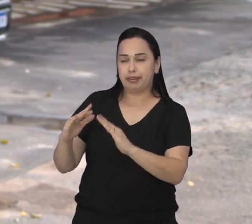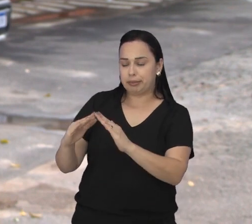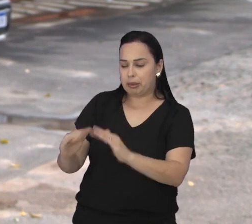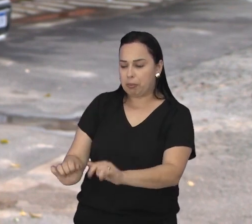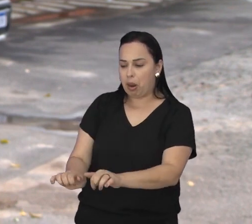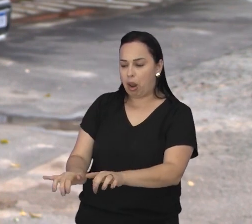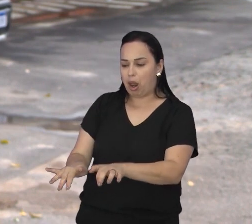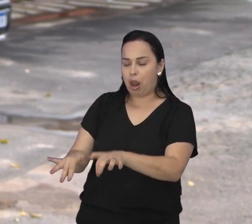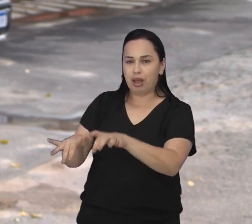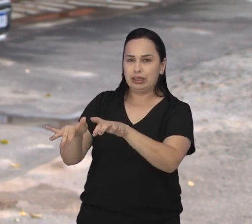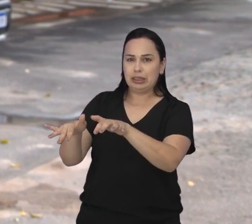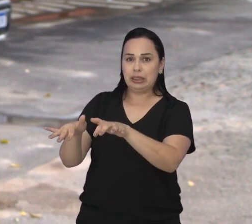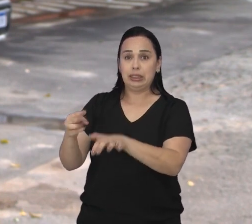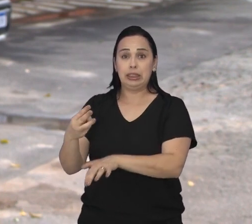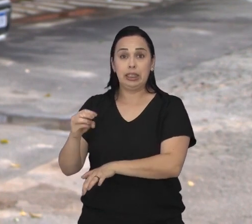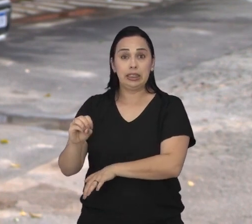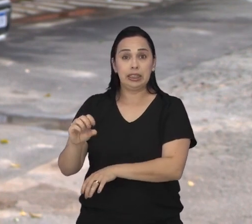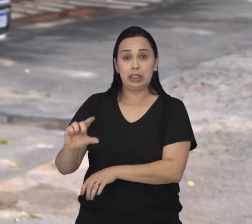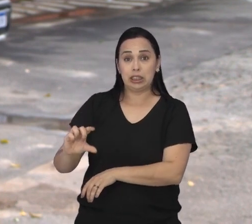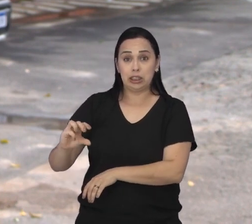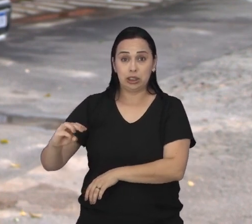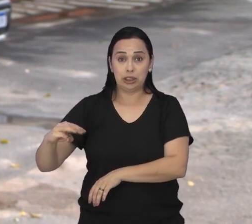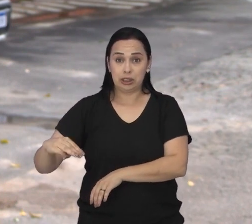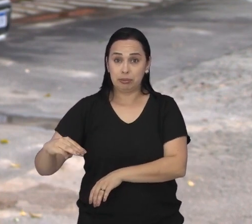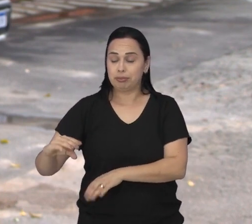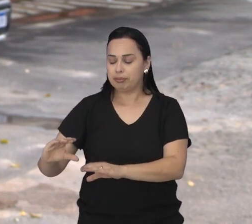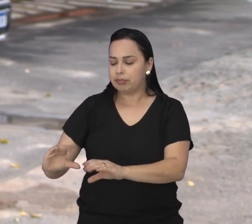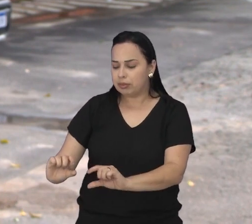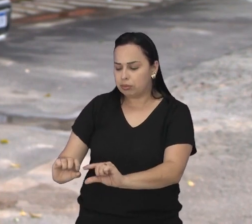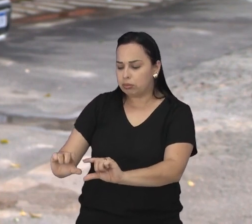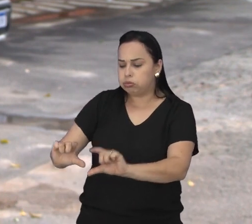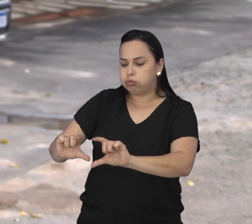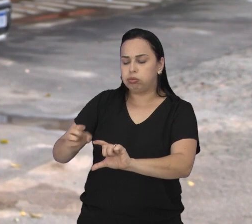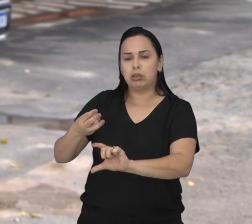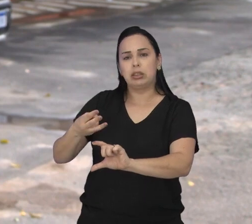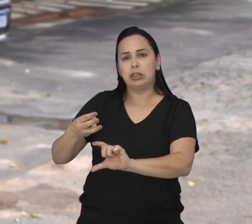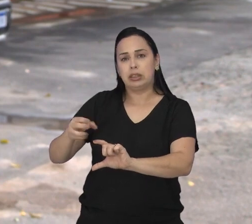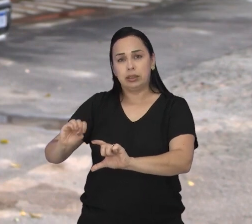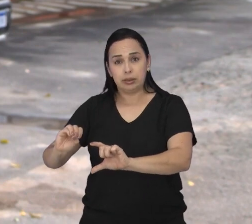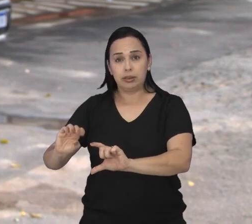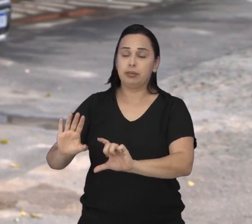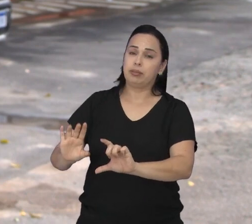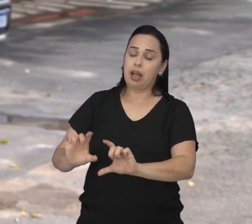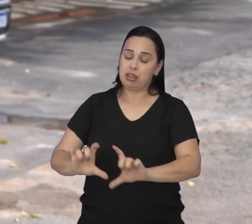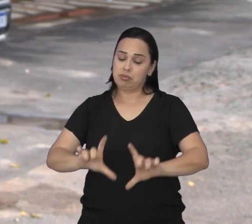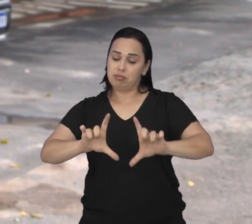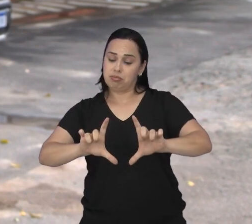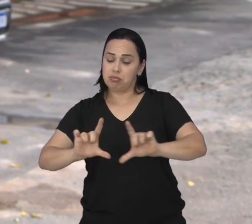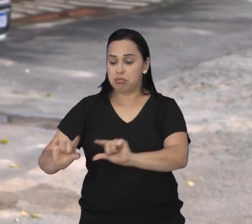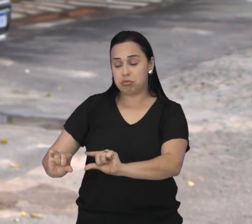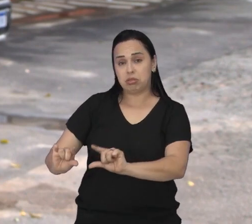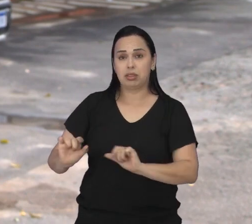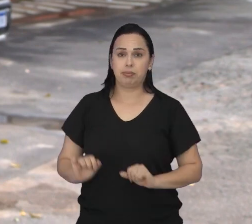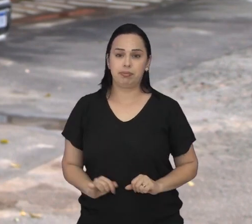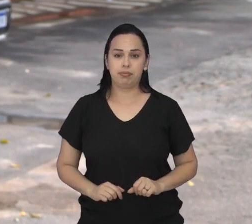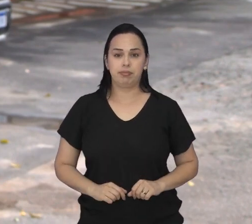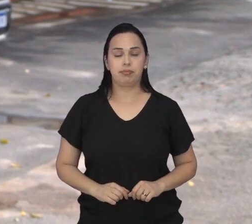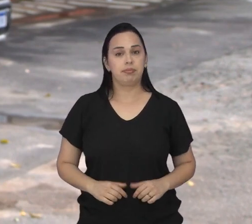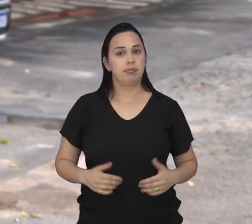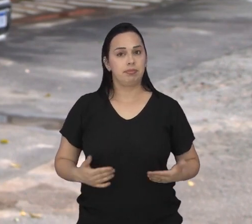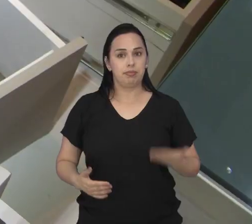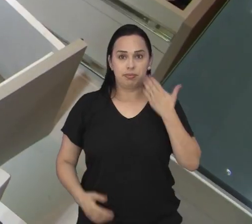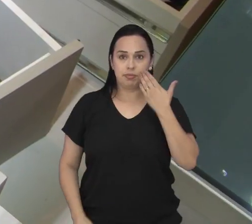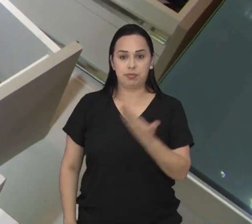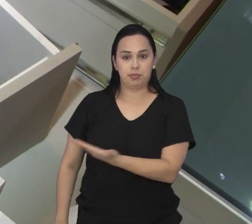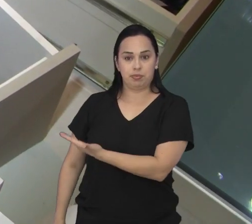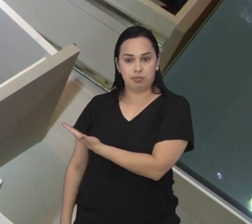casas com volume até de 30 centímetros de nível de água dentro da casa, outro um pouco mais, outro um pouco